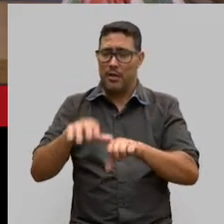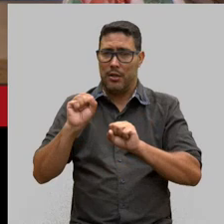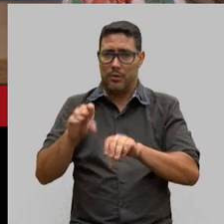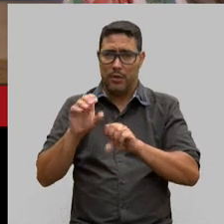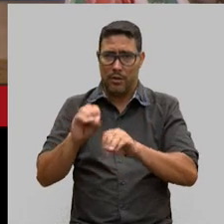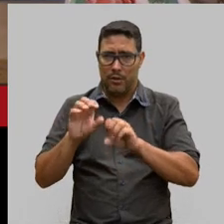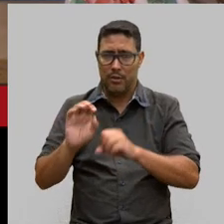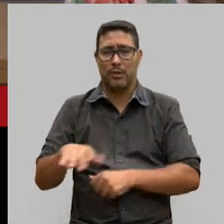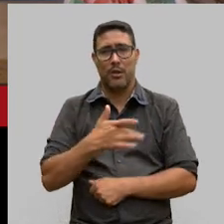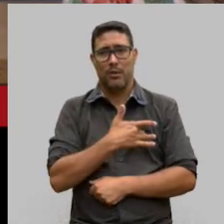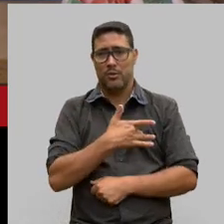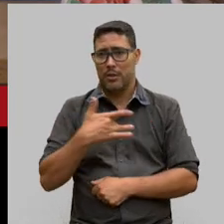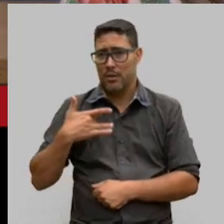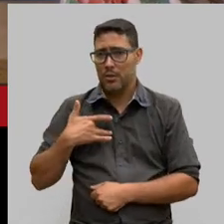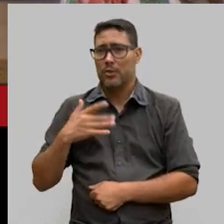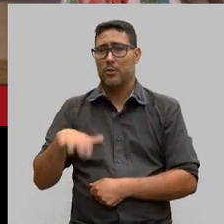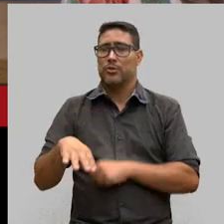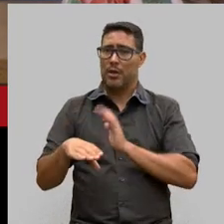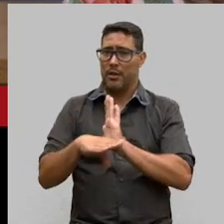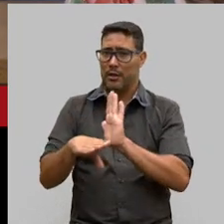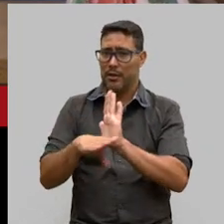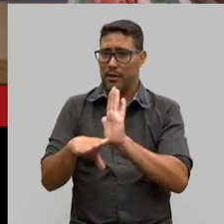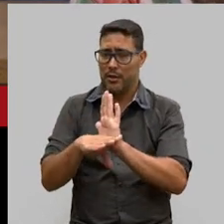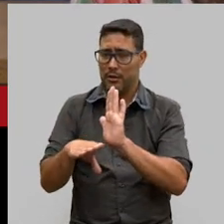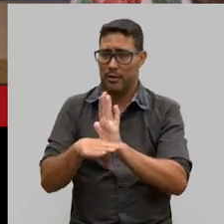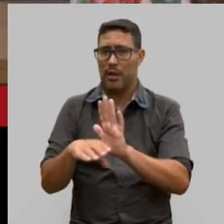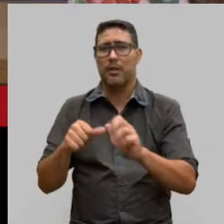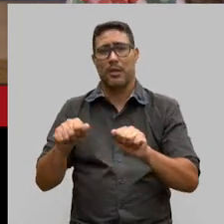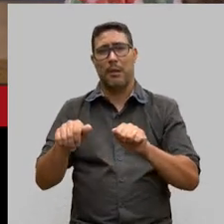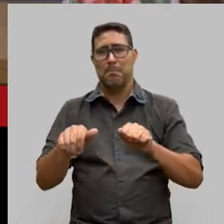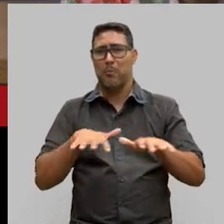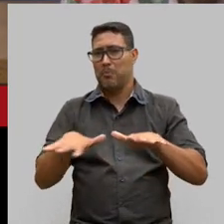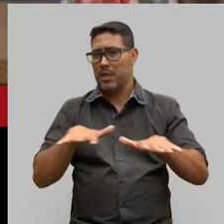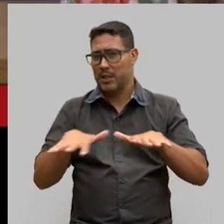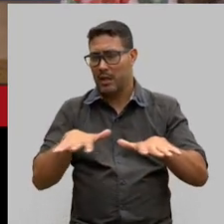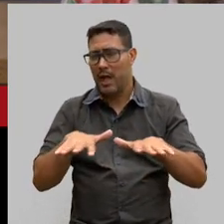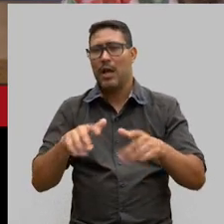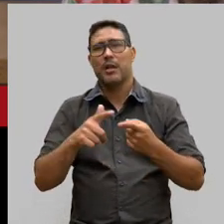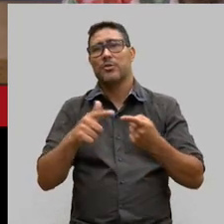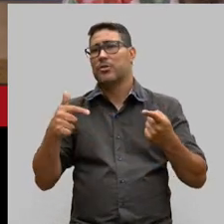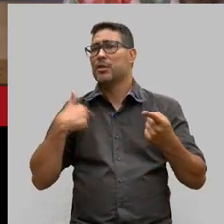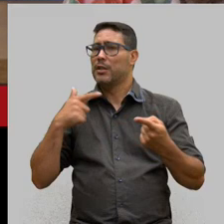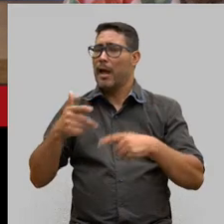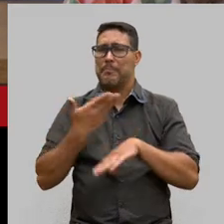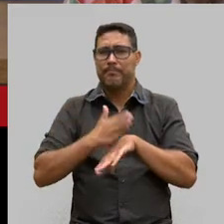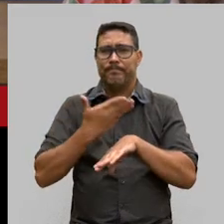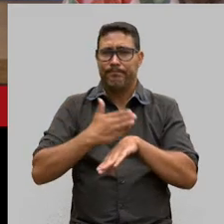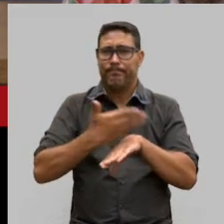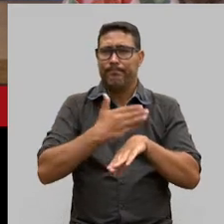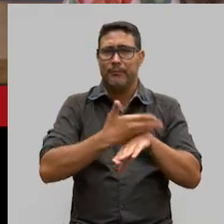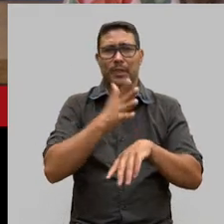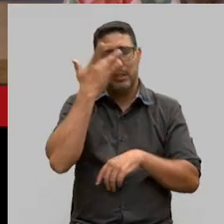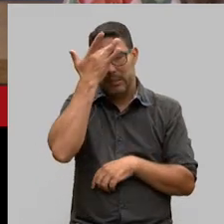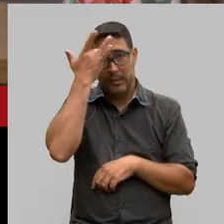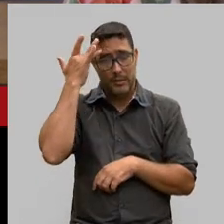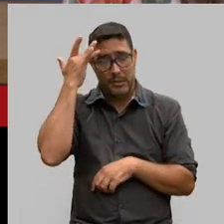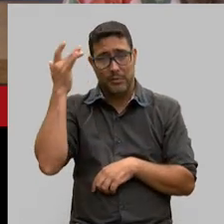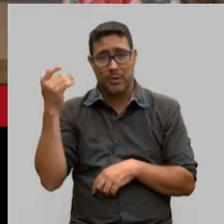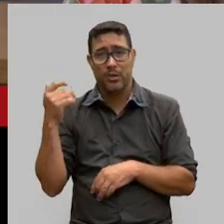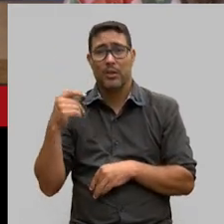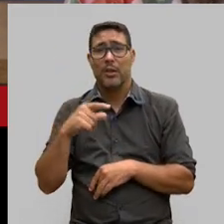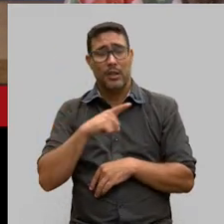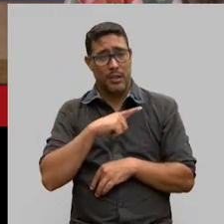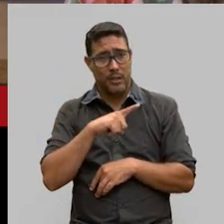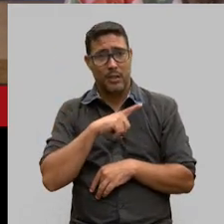da assistência também da mobilidade né Cristian das cidades estaram preparado para as pessoas que tem